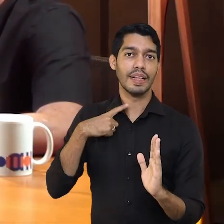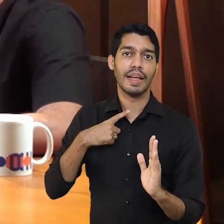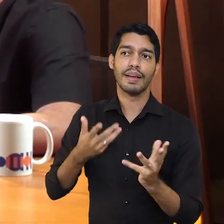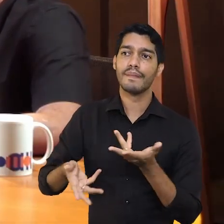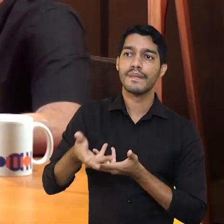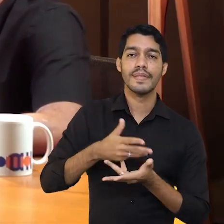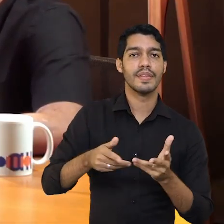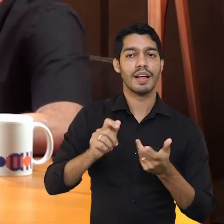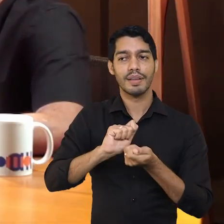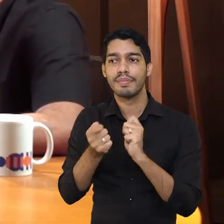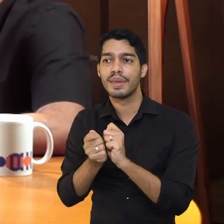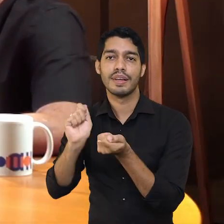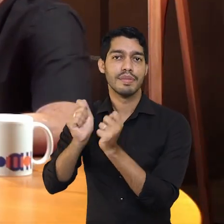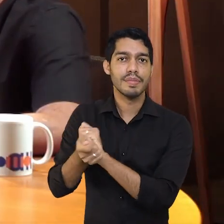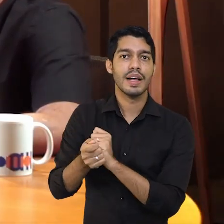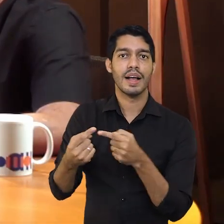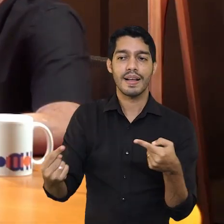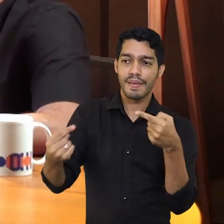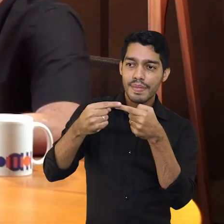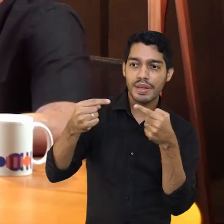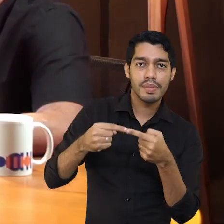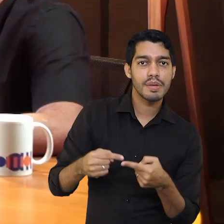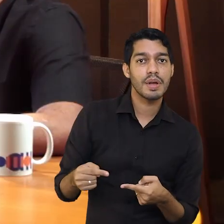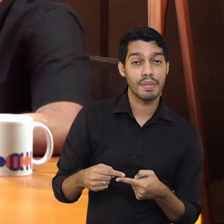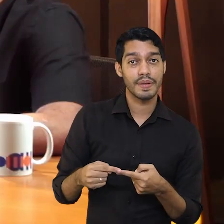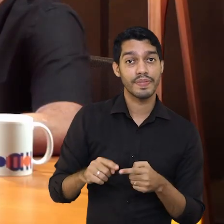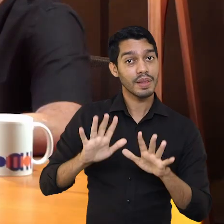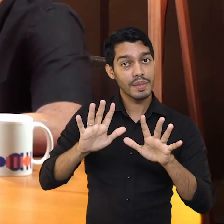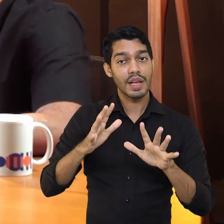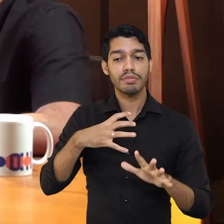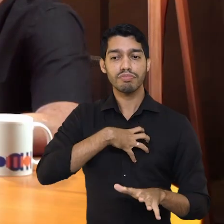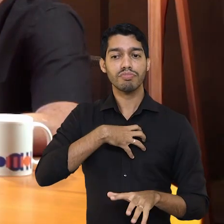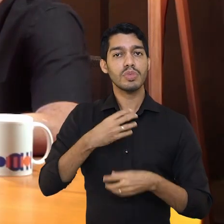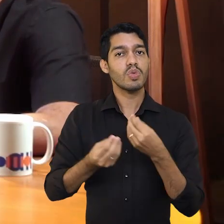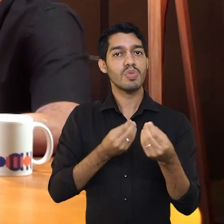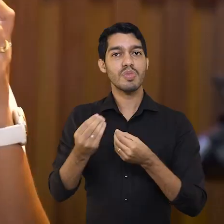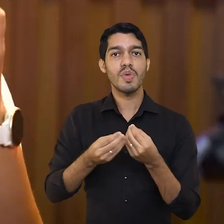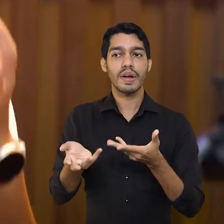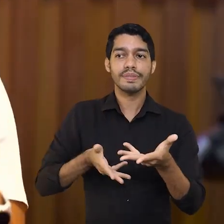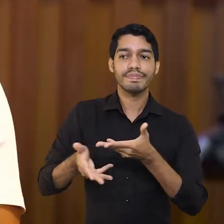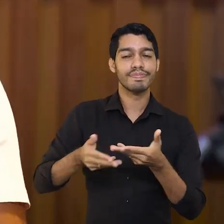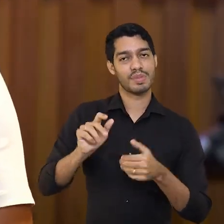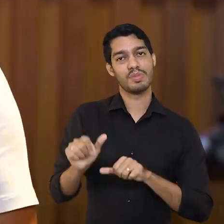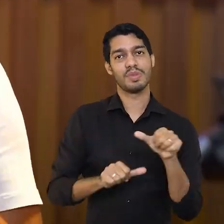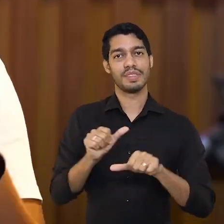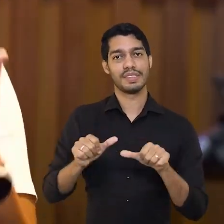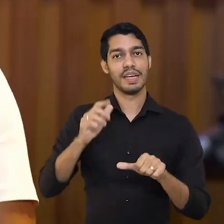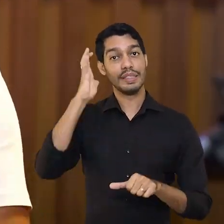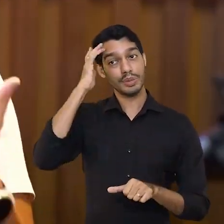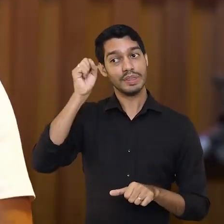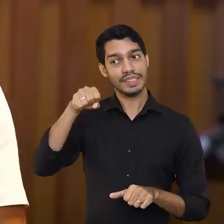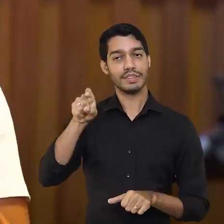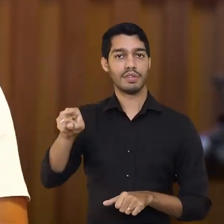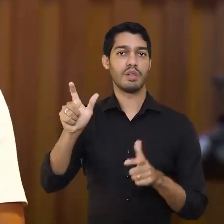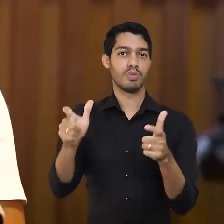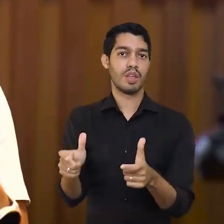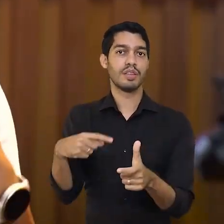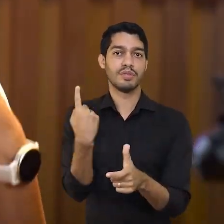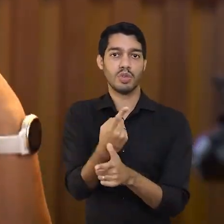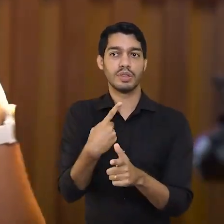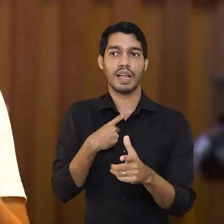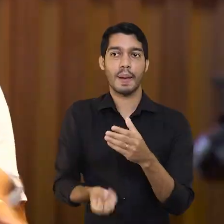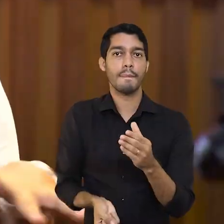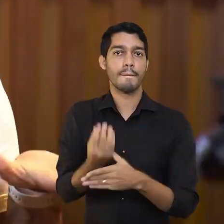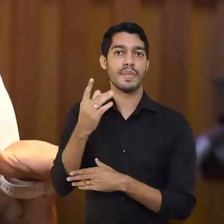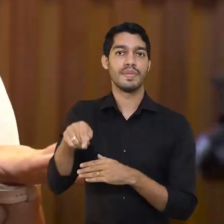adaptados e atualizados, mas a maneira como a gente interage com eles está mudando. E eu acho que é muito nesse lugar que a gente constrói essa